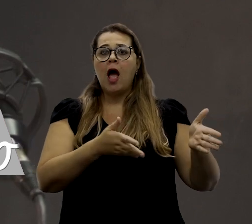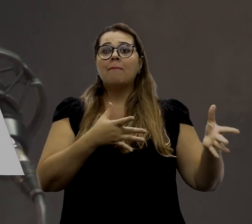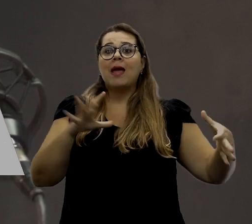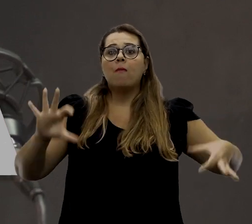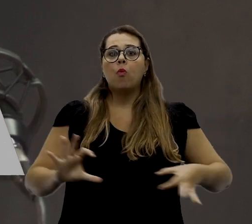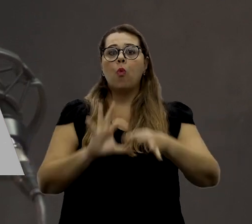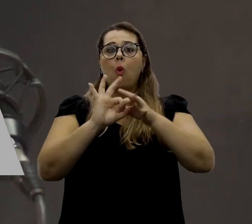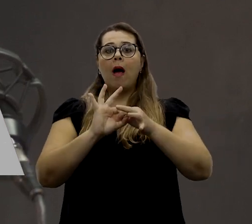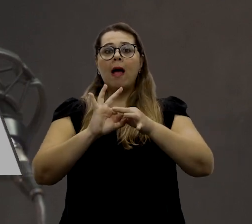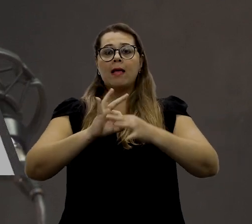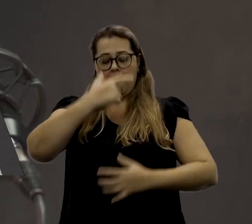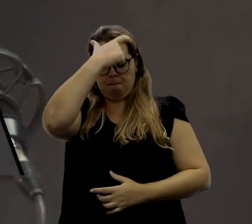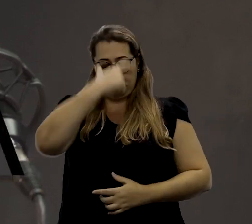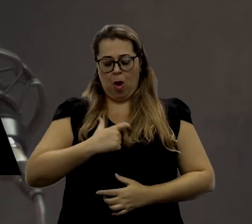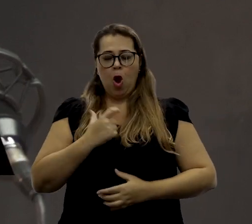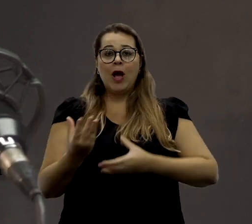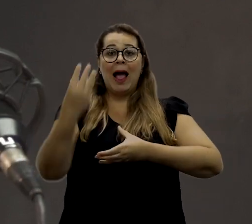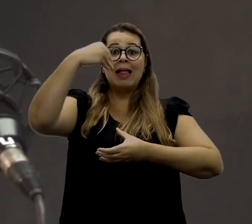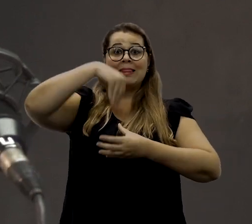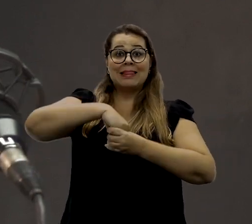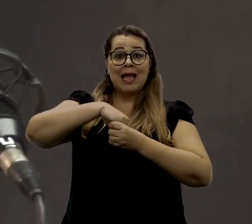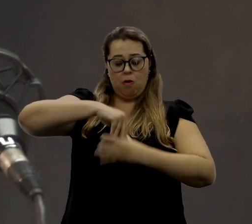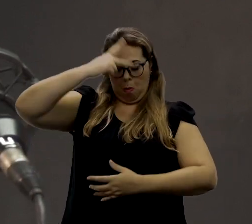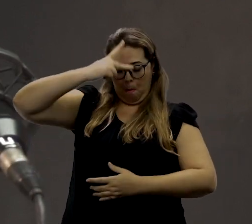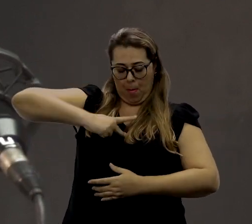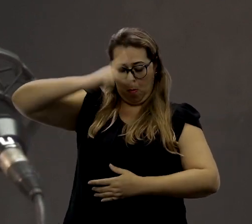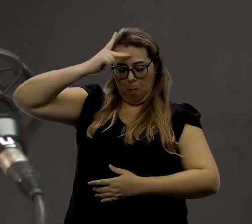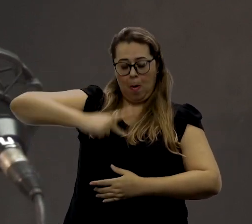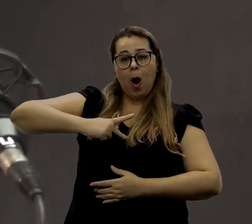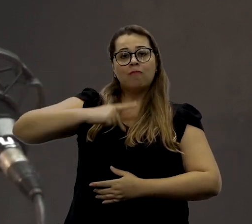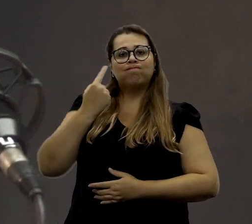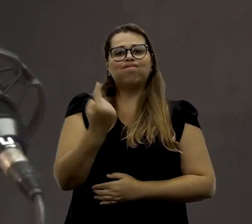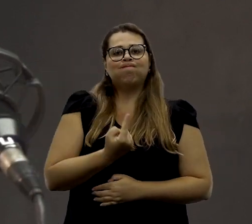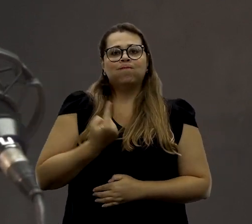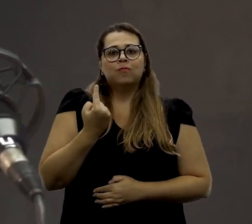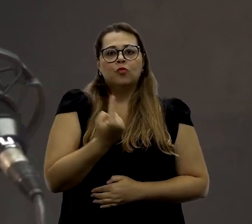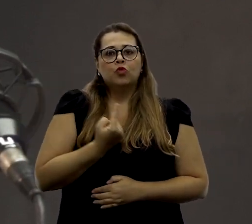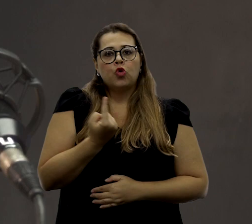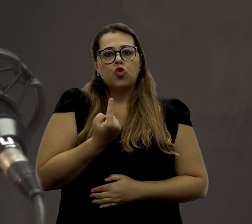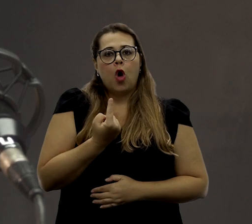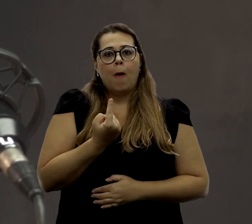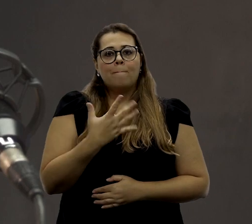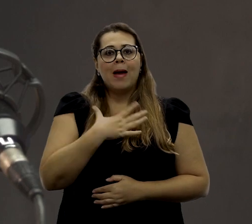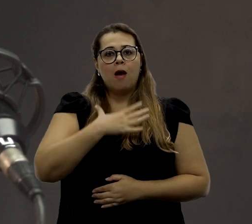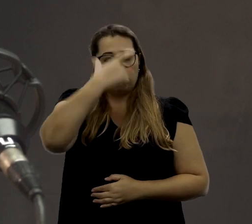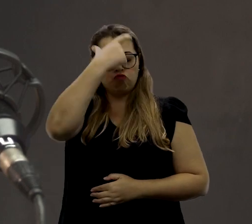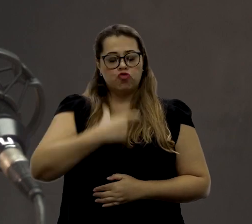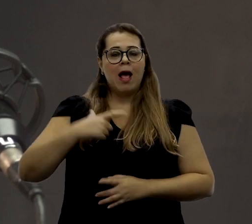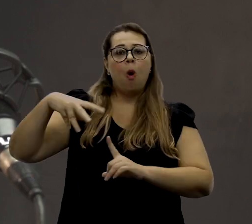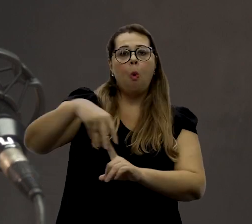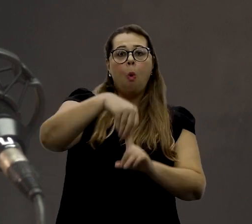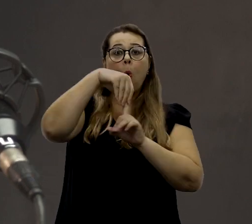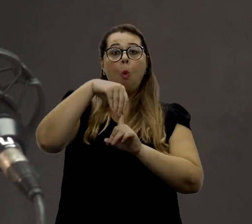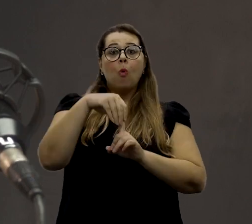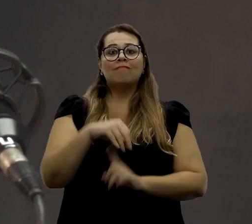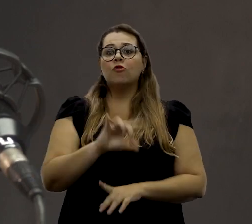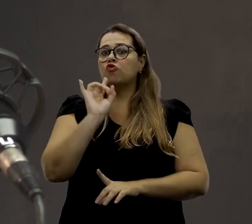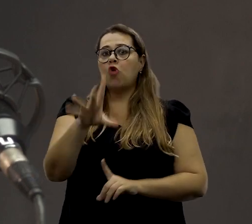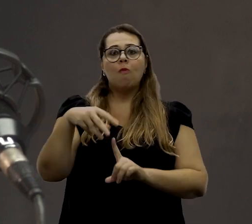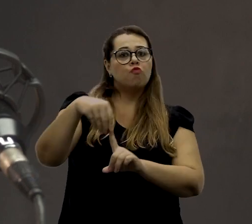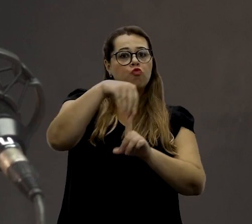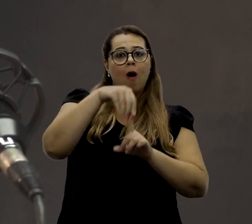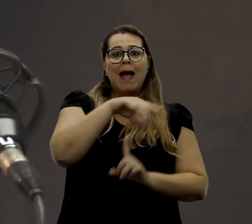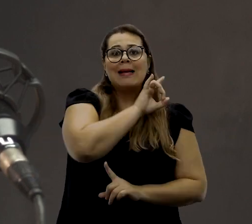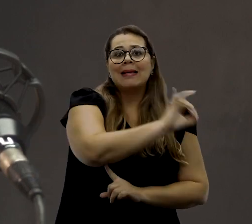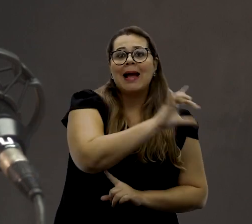nós mesmos, né? O ser humano é um ser individual, é um ser singular, né? Cada um